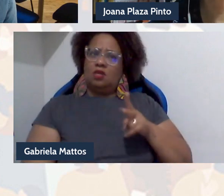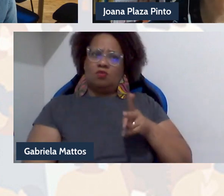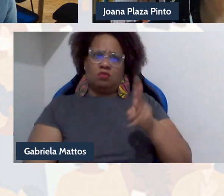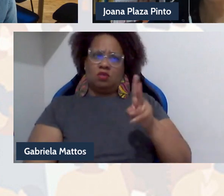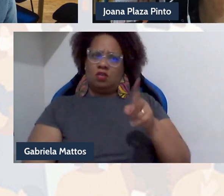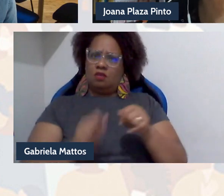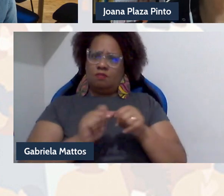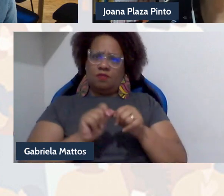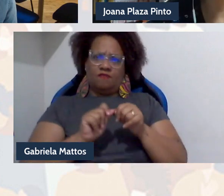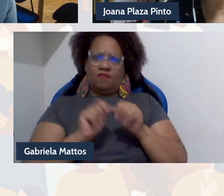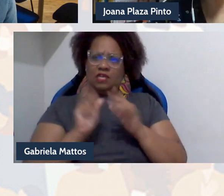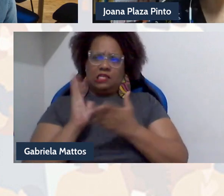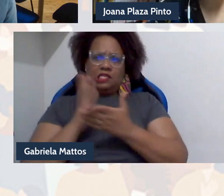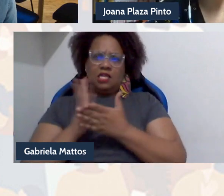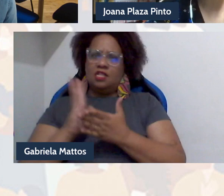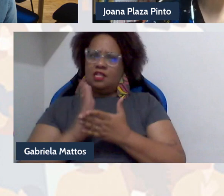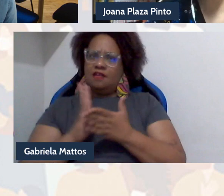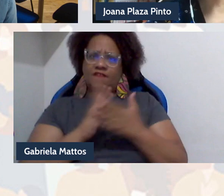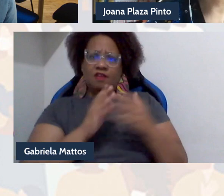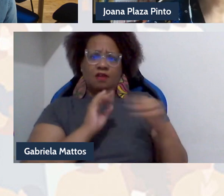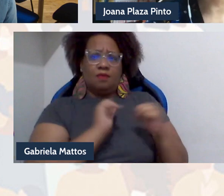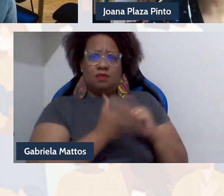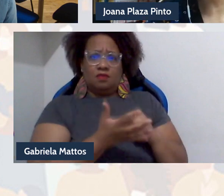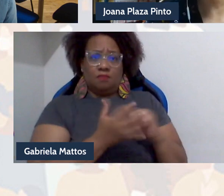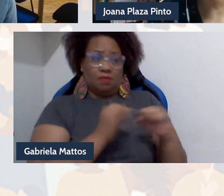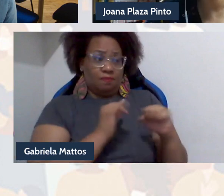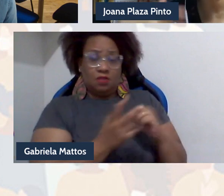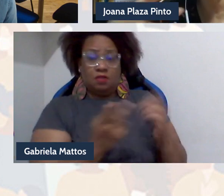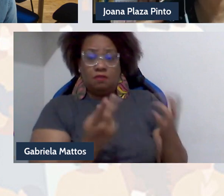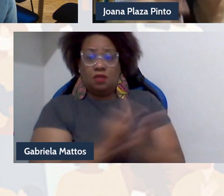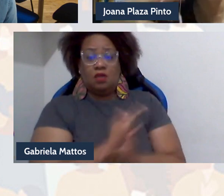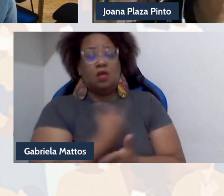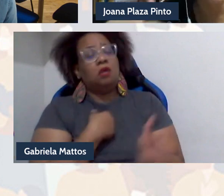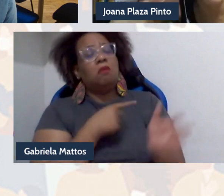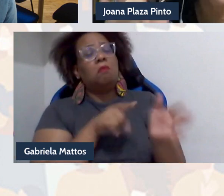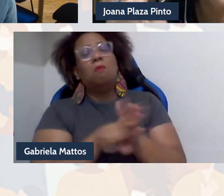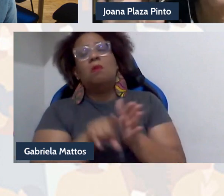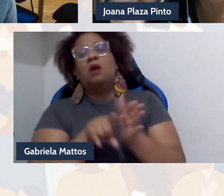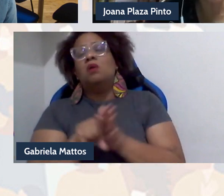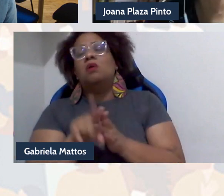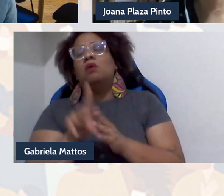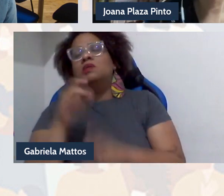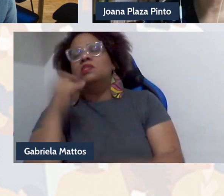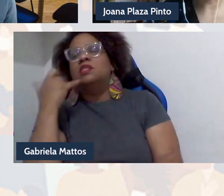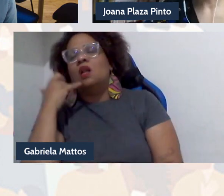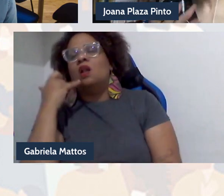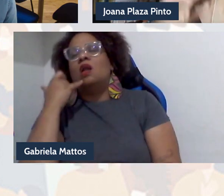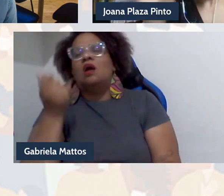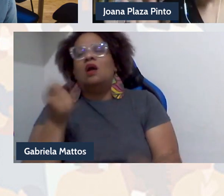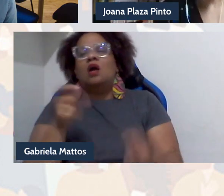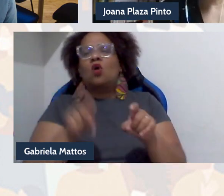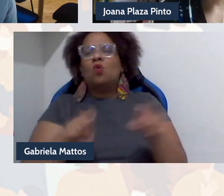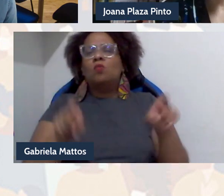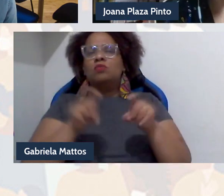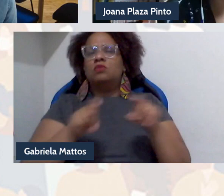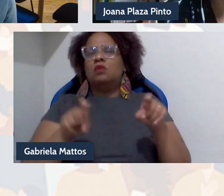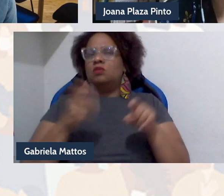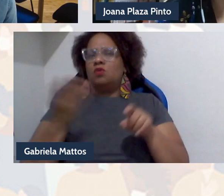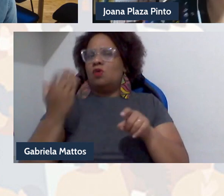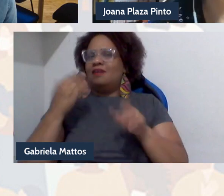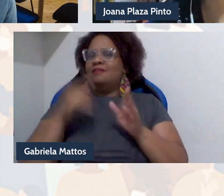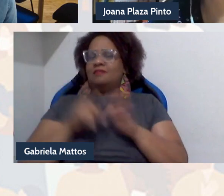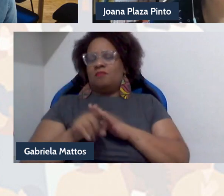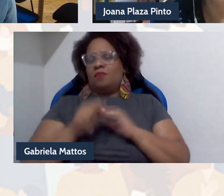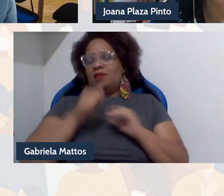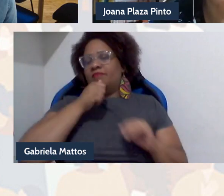nada a ver com a pandemia. O que aconteceu com a pandemia foi que eu fiz perguntas sobre celular, computador, coisas que eu não perguntava antes. Foram as coisas que